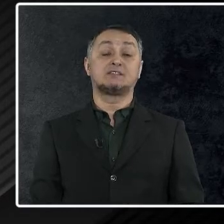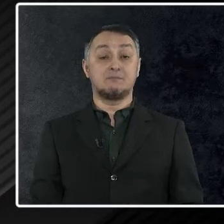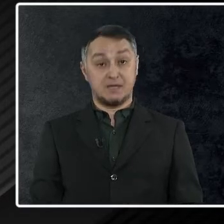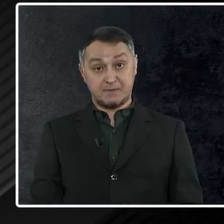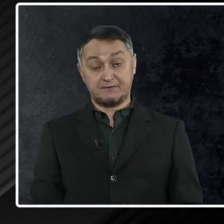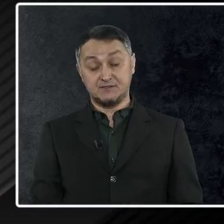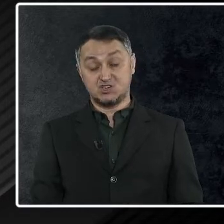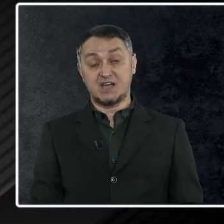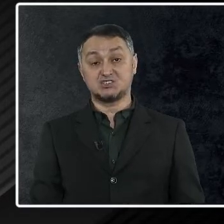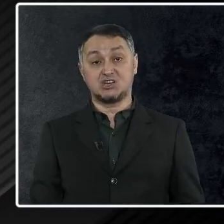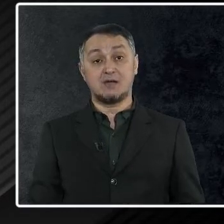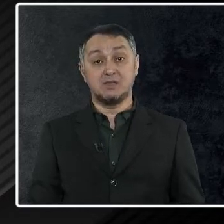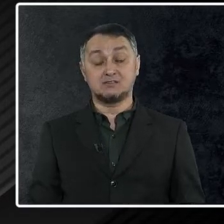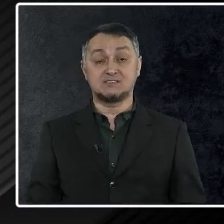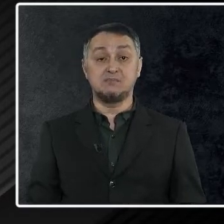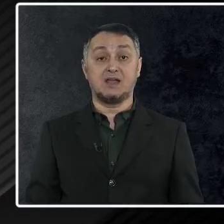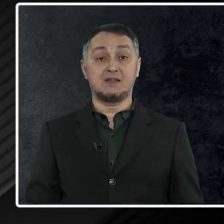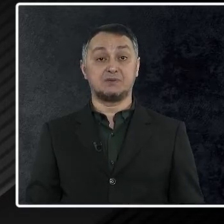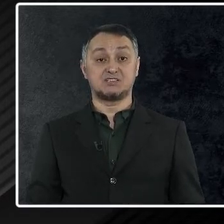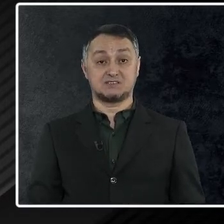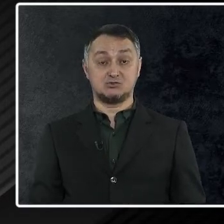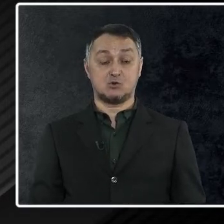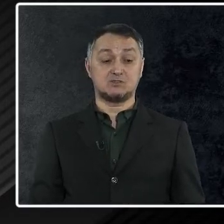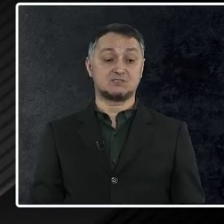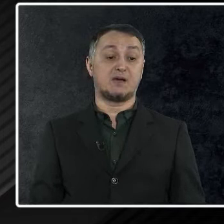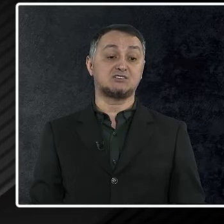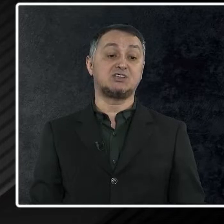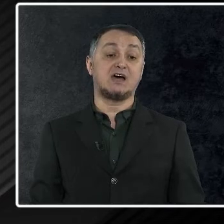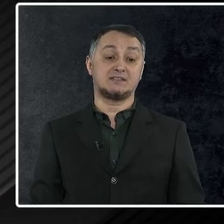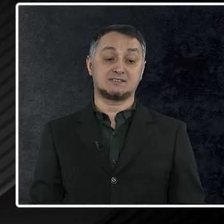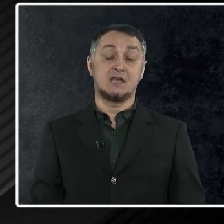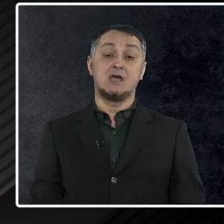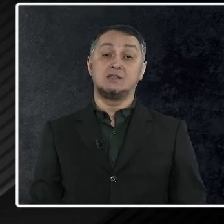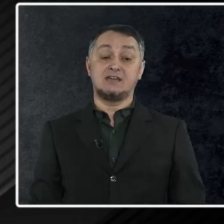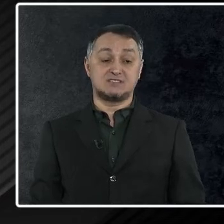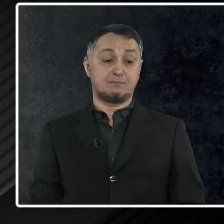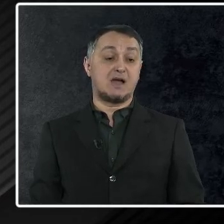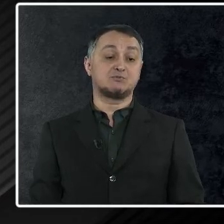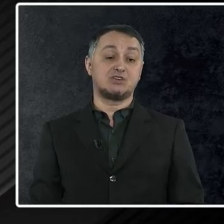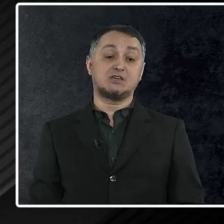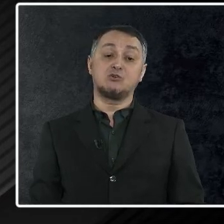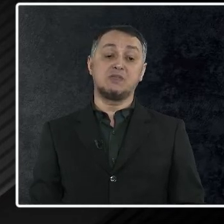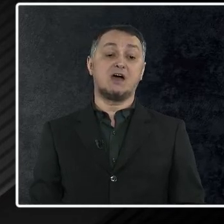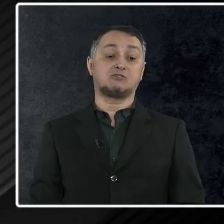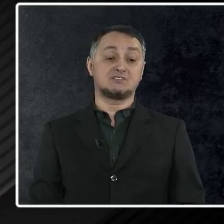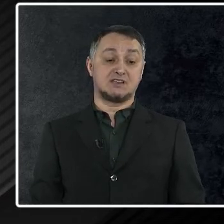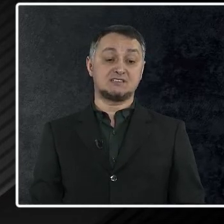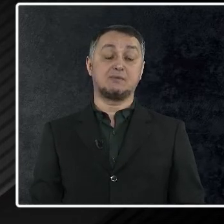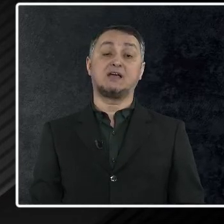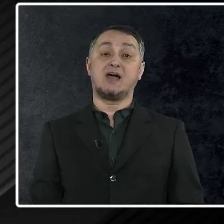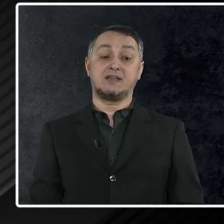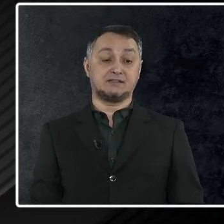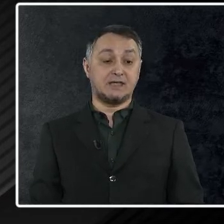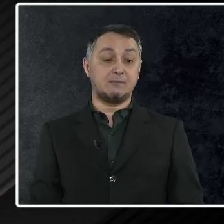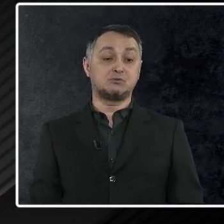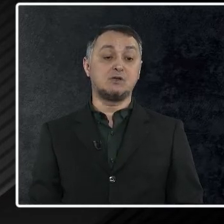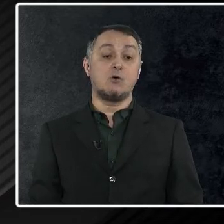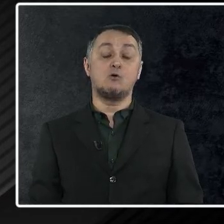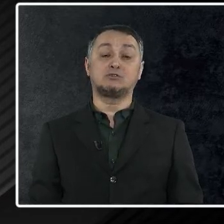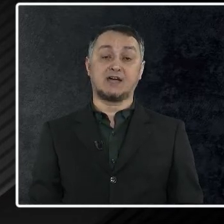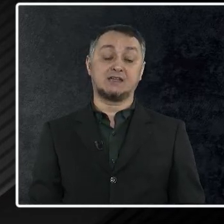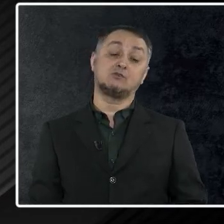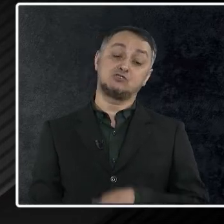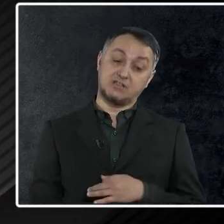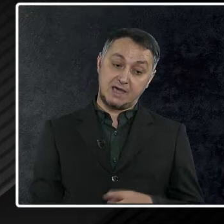temos também para fins de rastreamento similar à prestação de contas partidárias. Deve ser pago cheque nominal, transferência bancária, débito